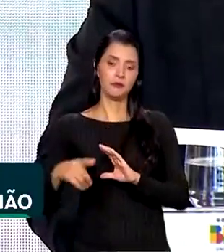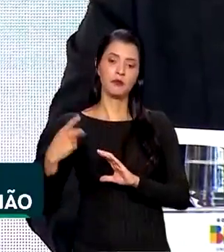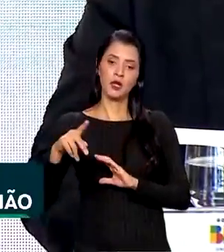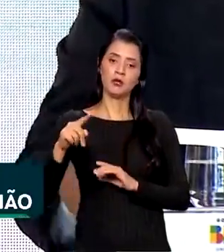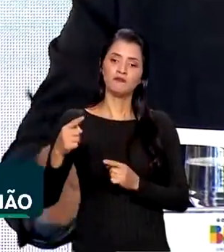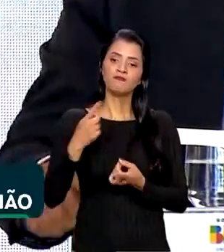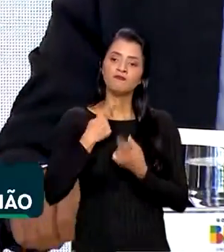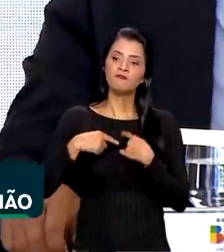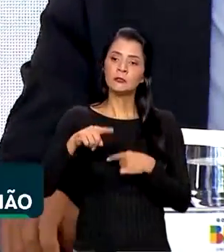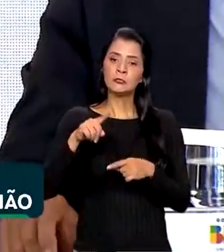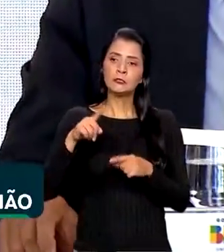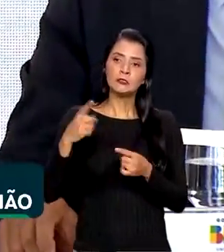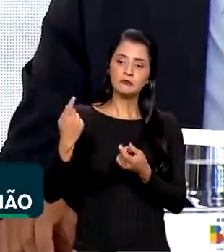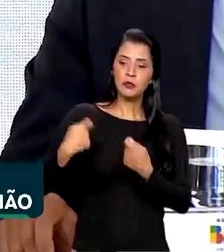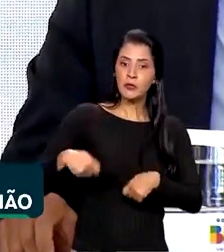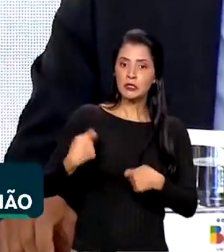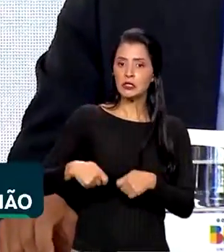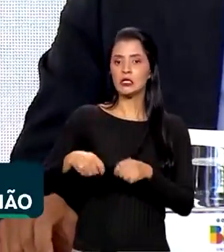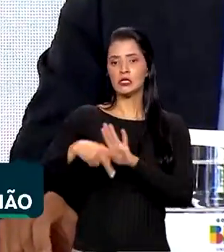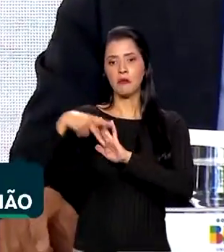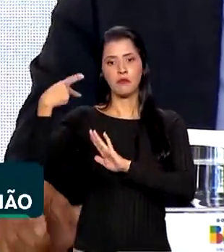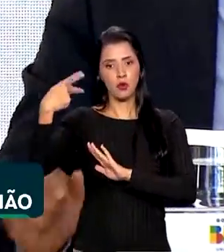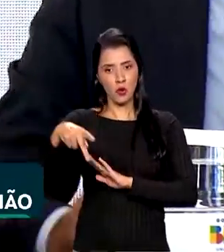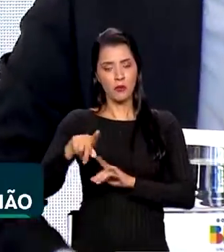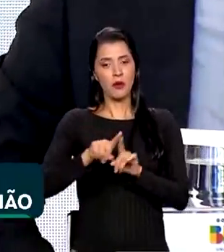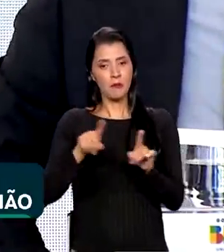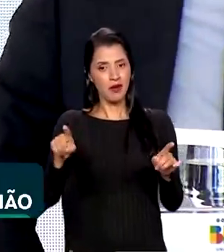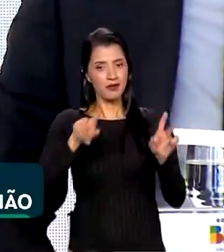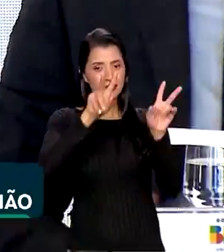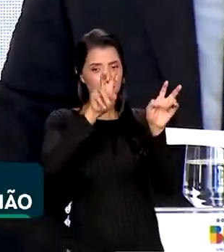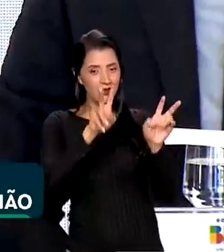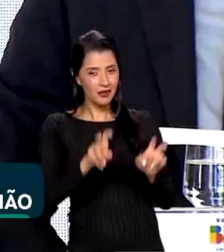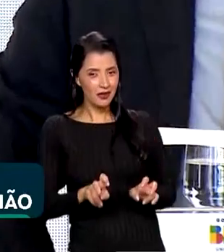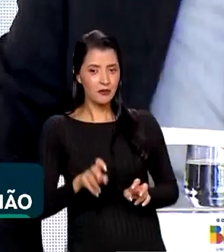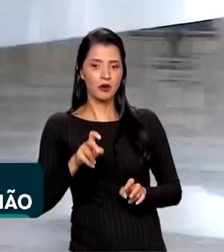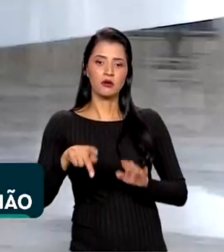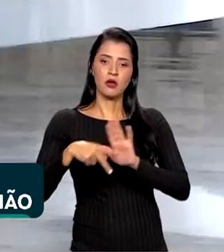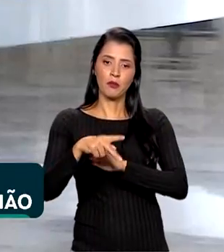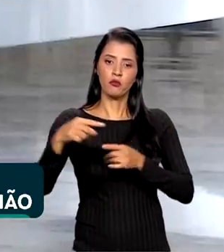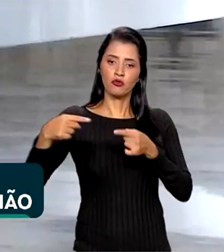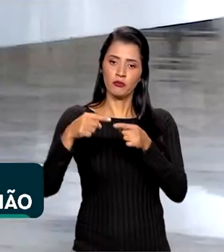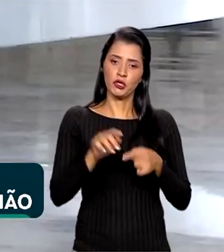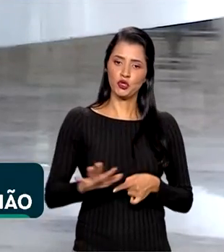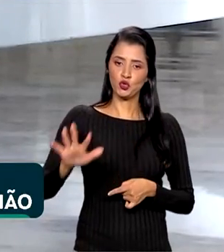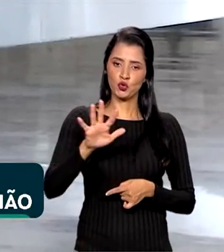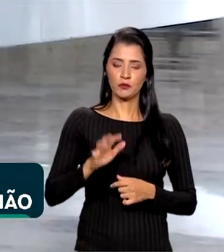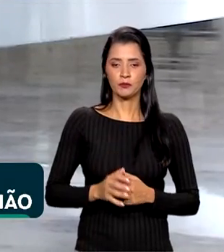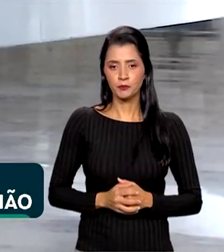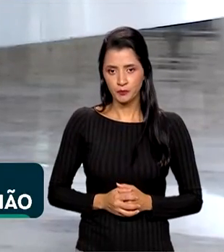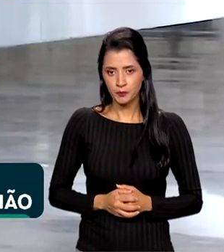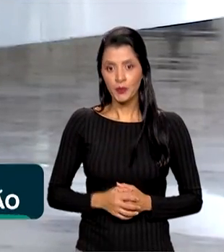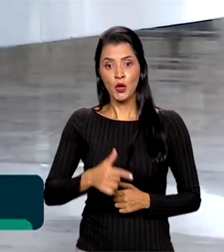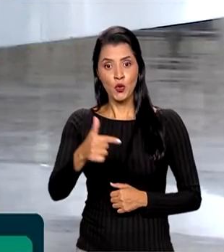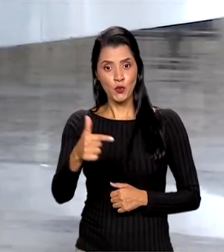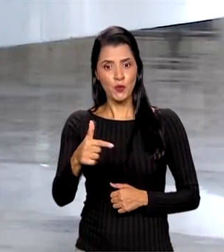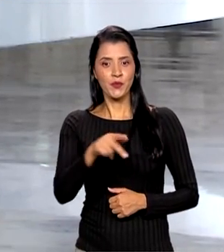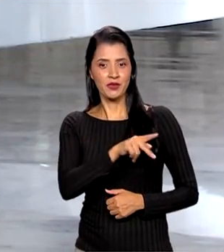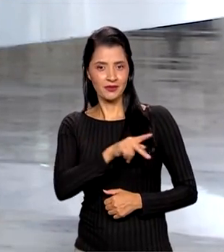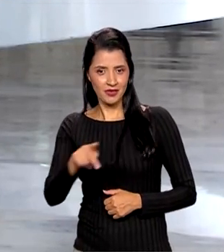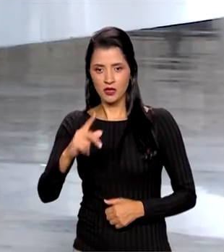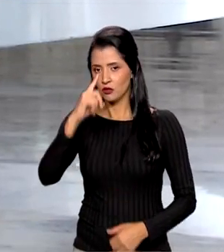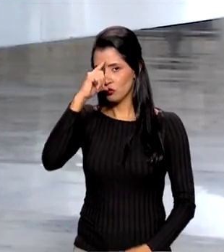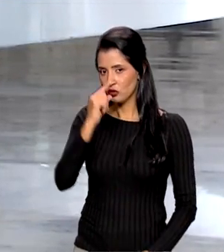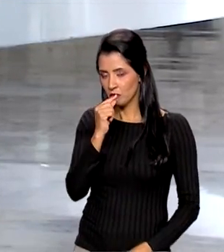sua vocação própria, mas tem muitos temas que são temas regionais. Além do vice-presidente Geraldo Alckmin e